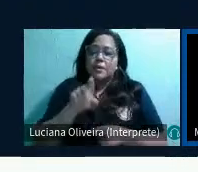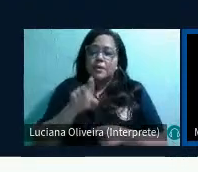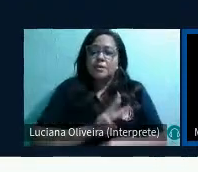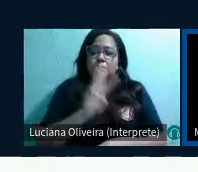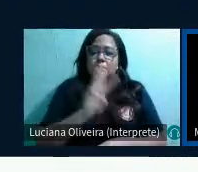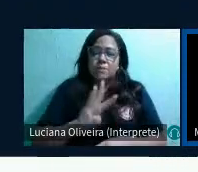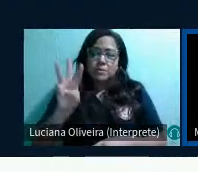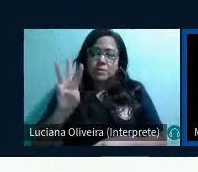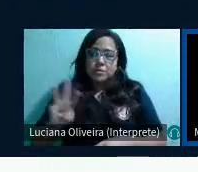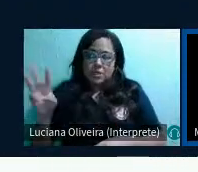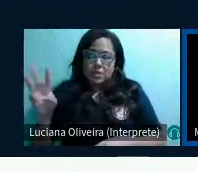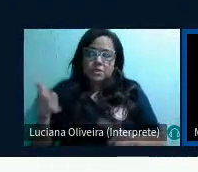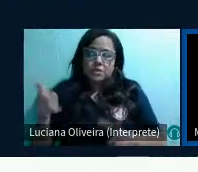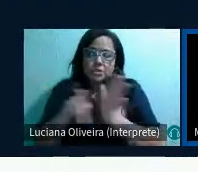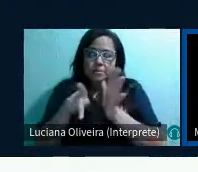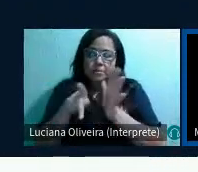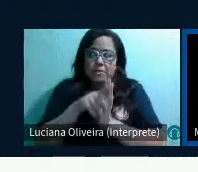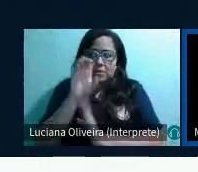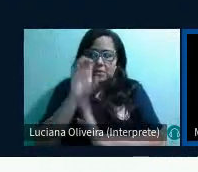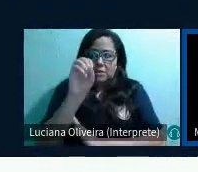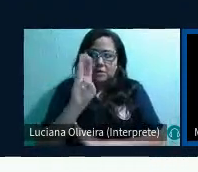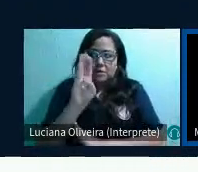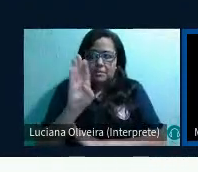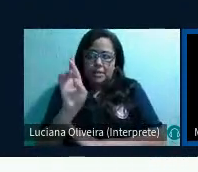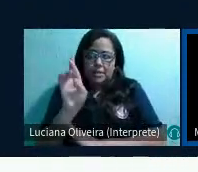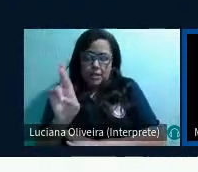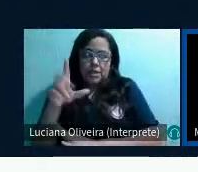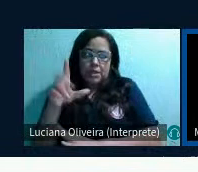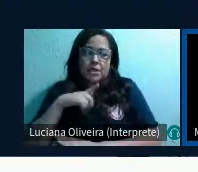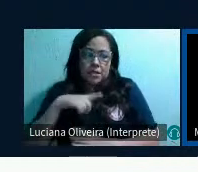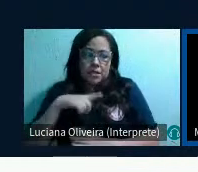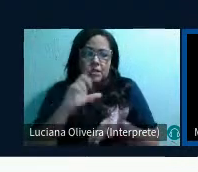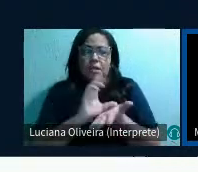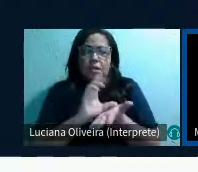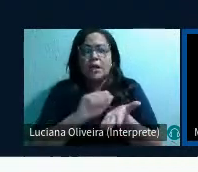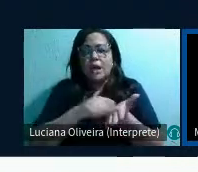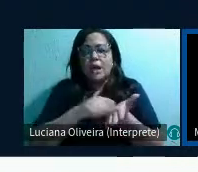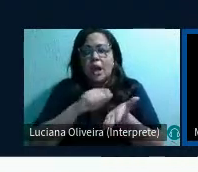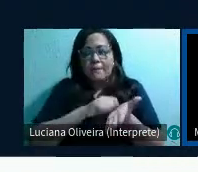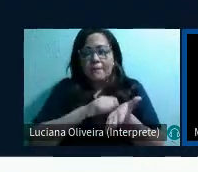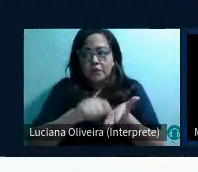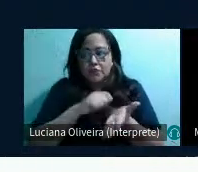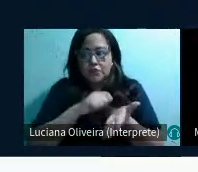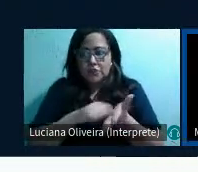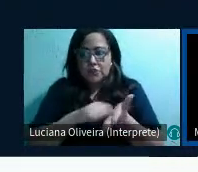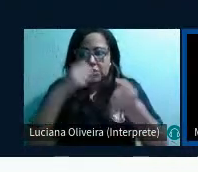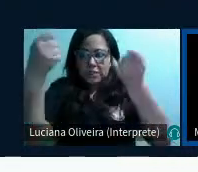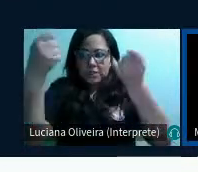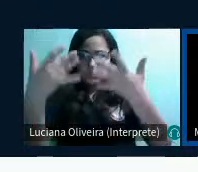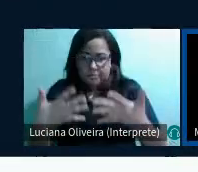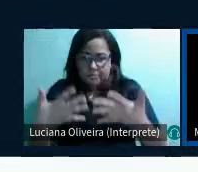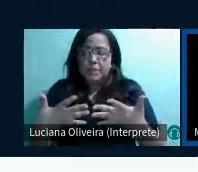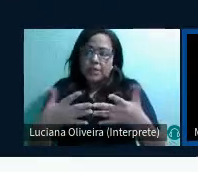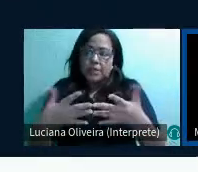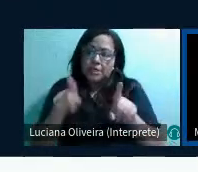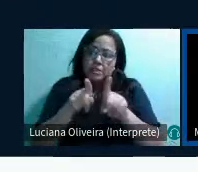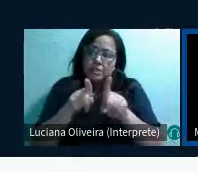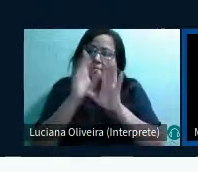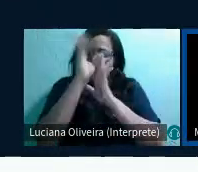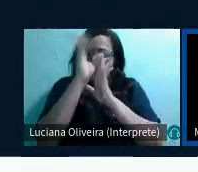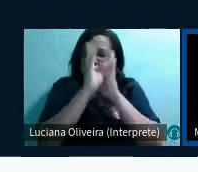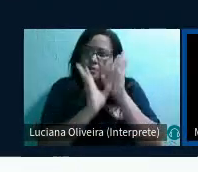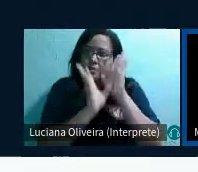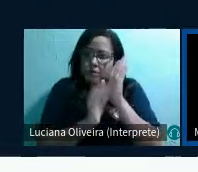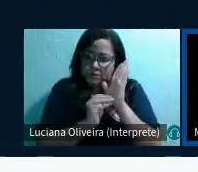conseguem algumas apostilas que falam sobre esses conteúdos. E também no manual, eles